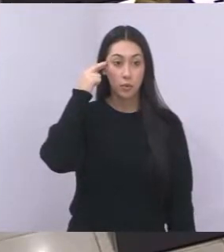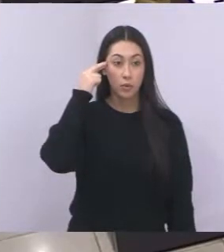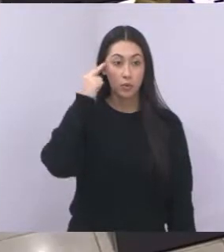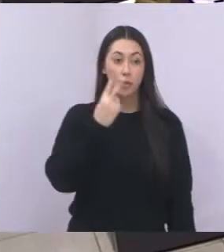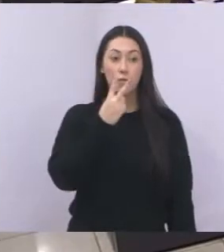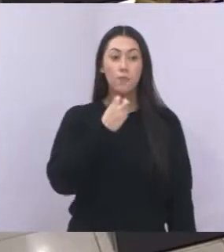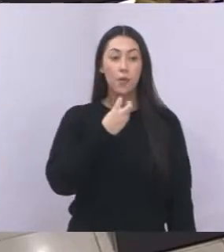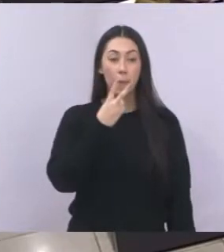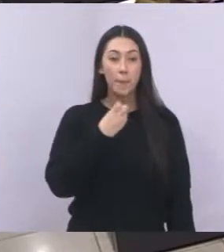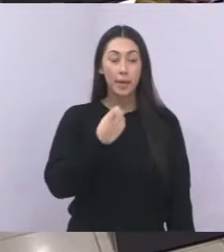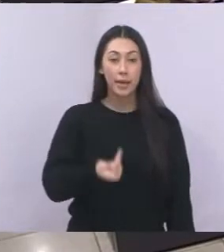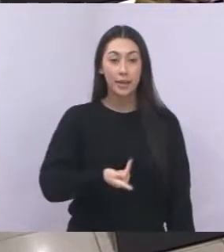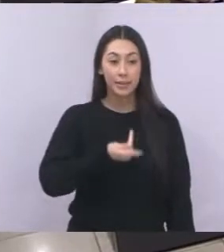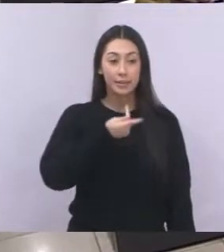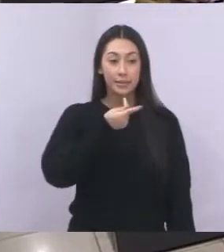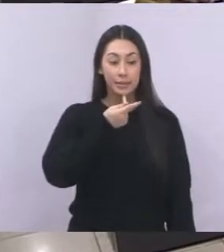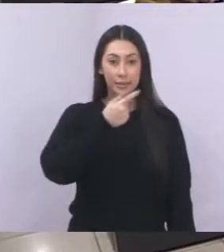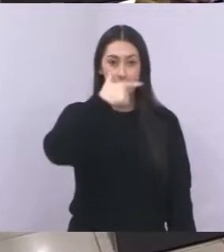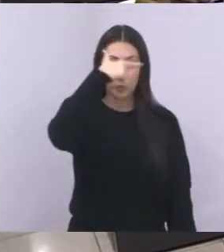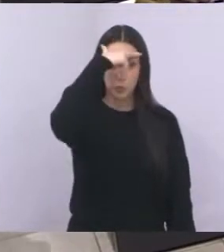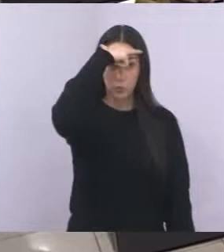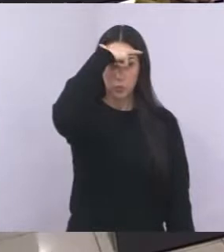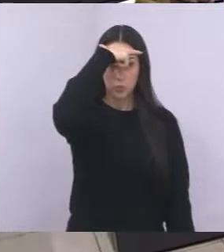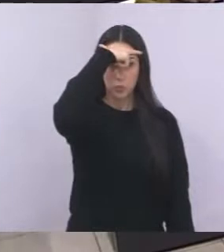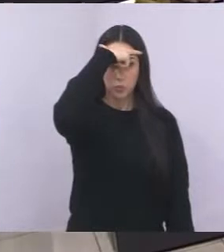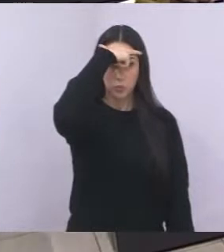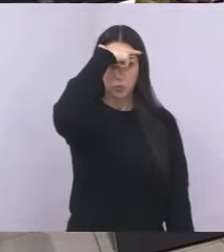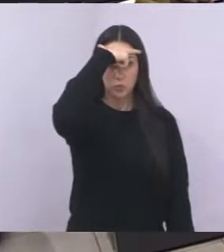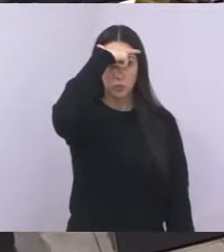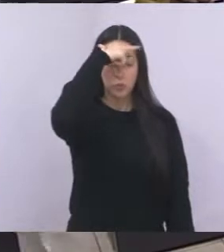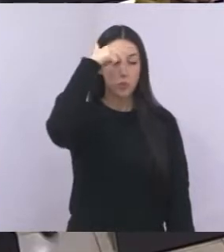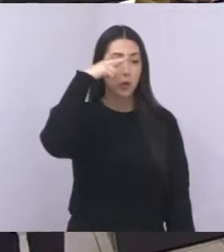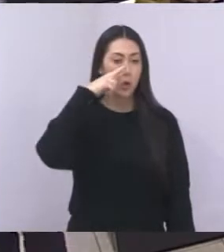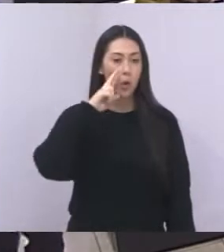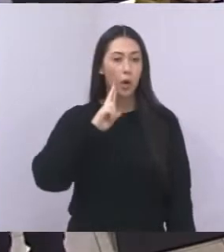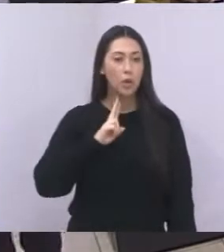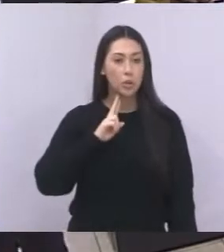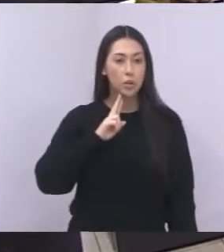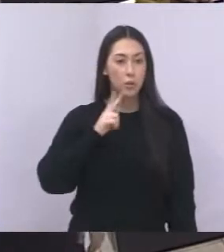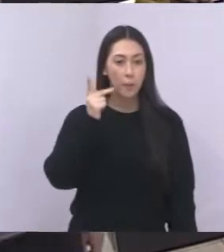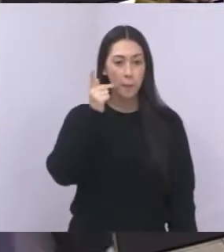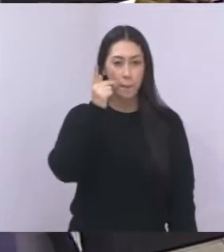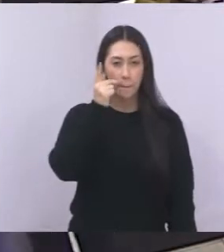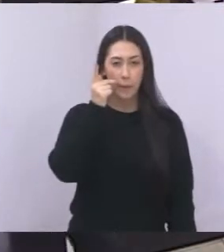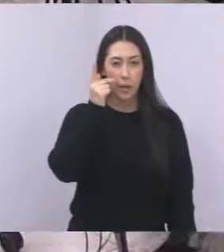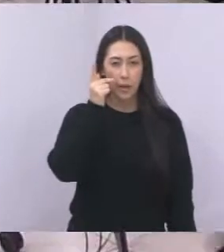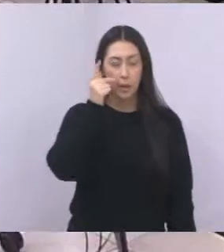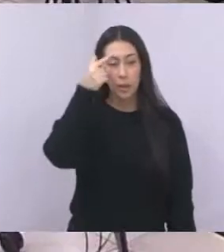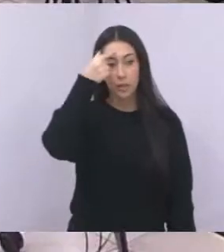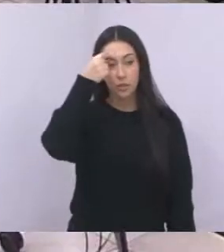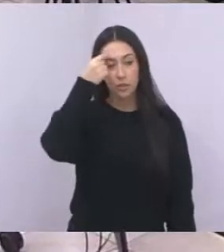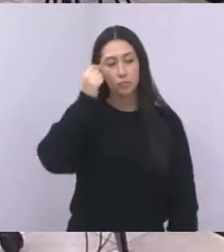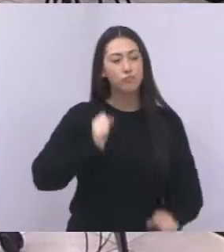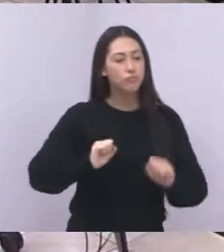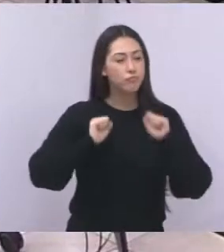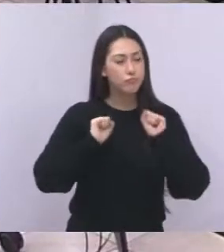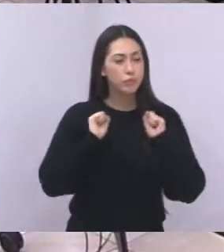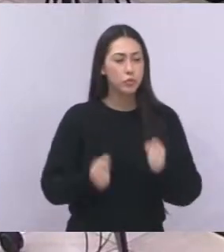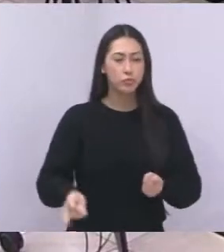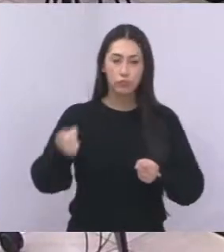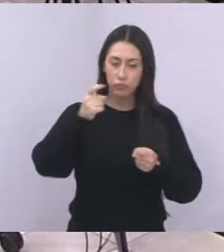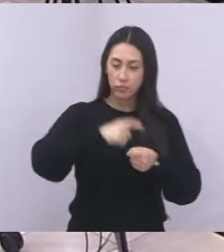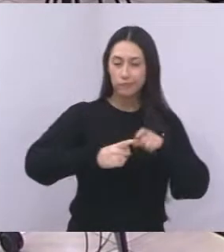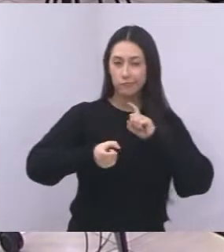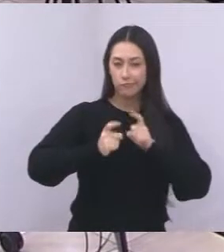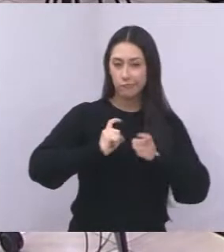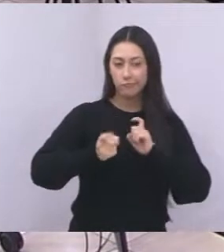Valmir do Parque Meia Lua, Hernani Barreto, Luiz Flávio, Rogério Timóteo, Paulinho dos Condutores, Edgar Sassac. Temos o número suficiente para reiniciarmos